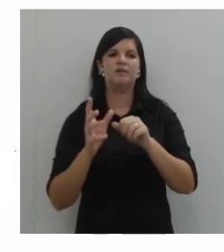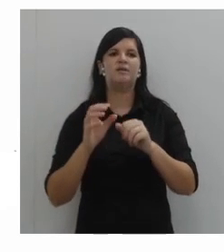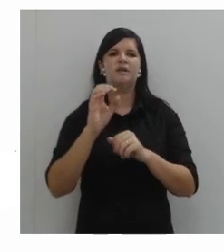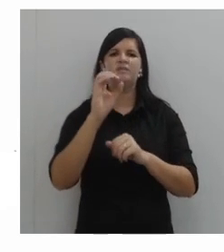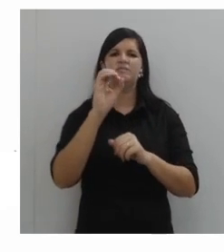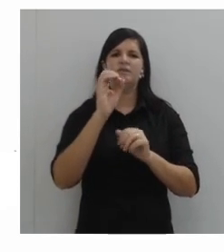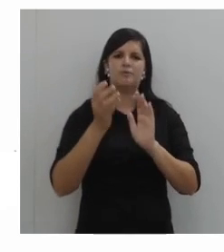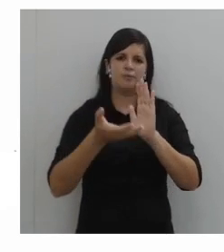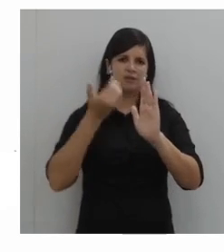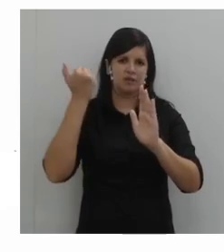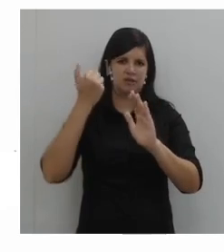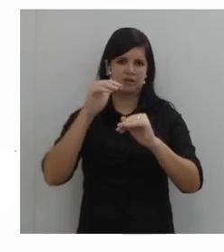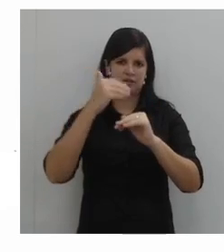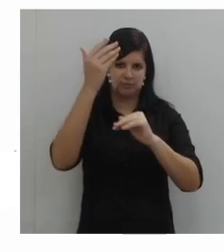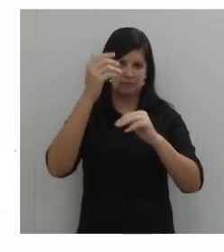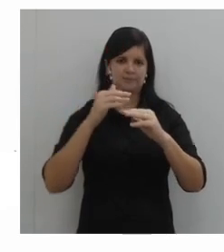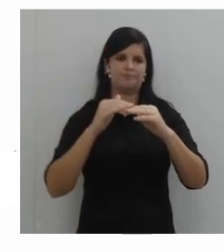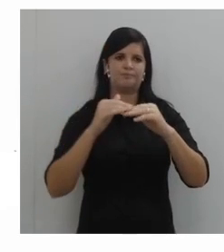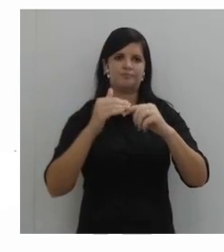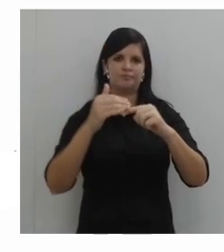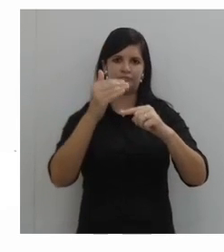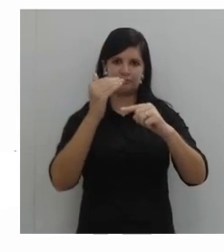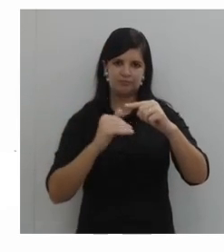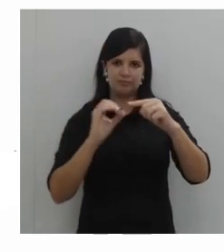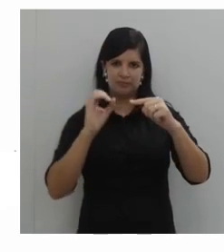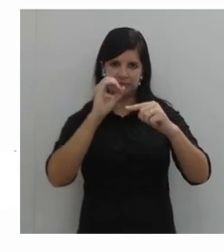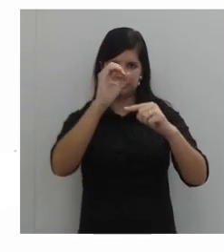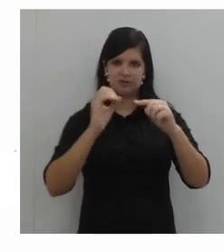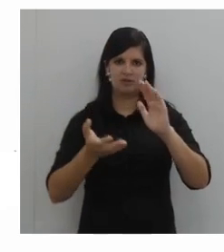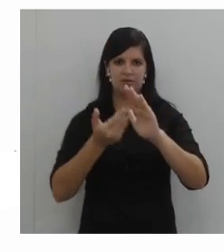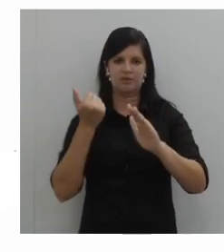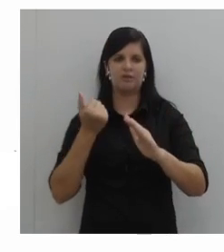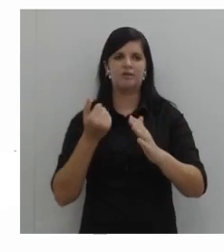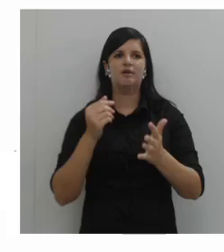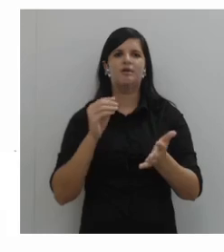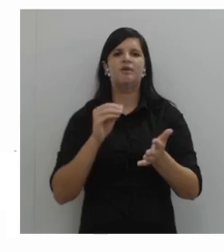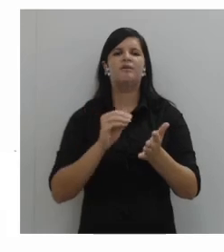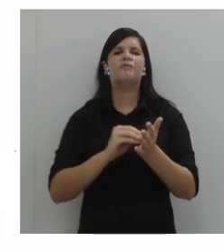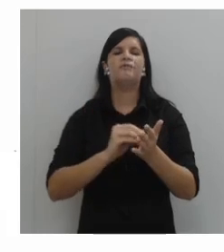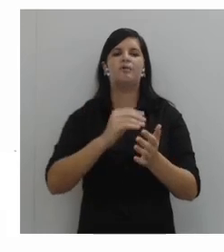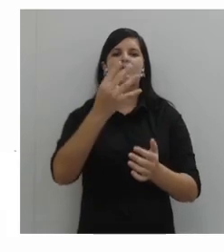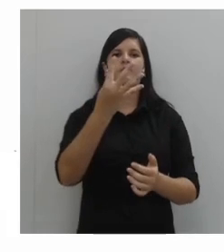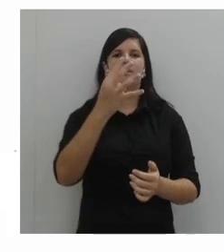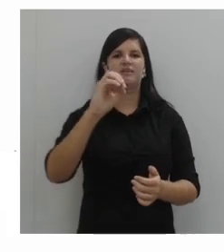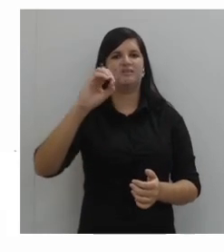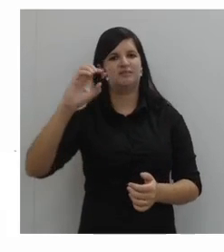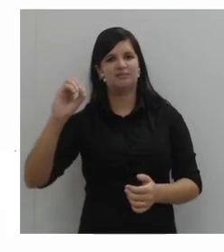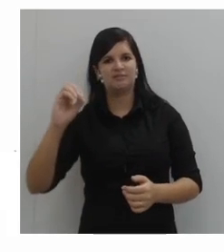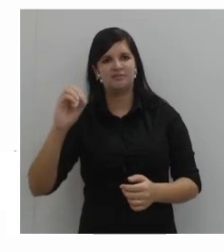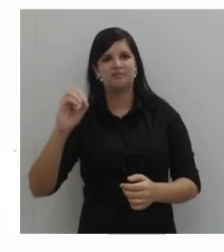de cima com um zero de baixo. E aí ficou o quê? 400